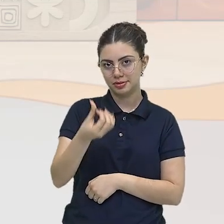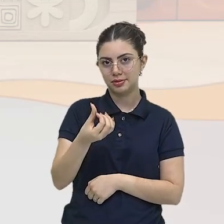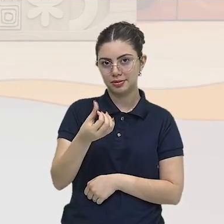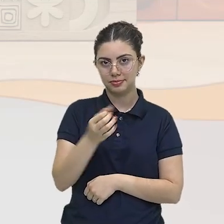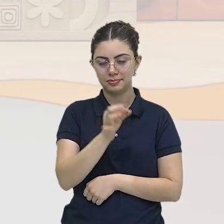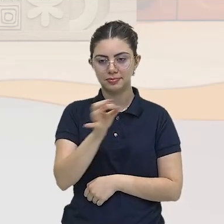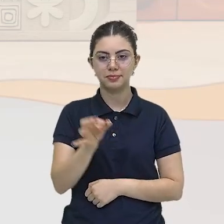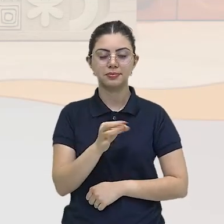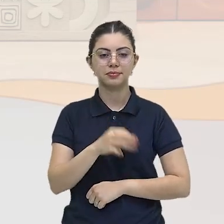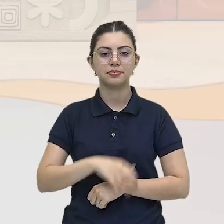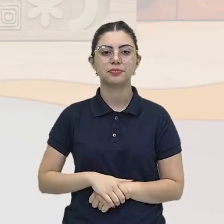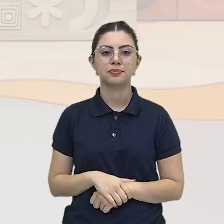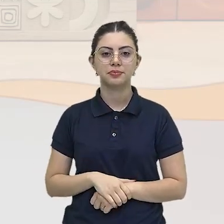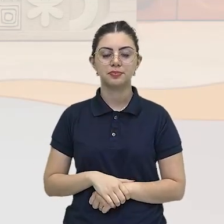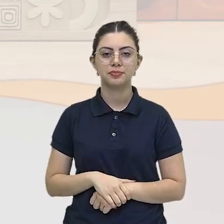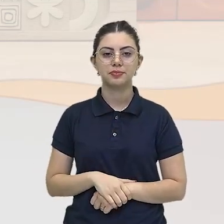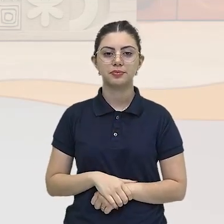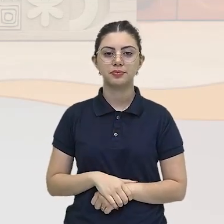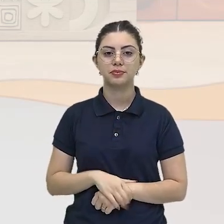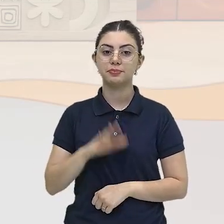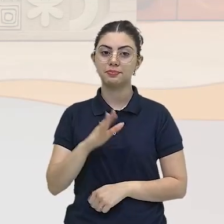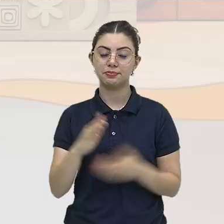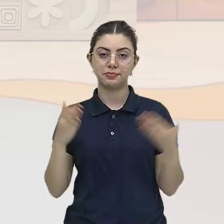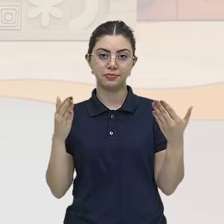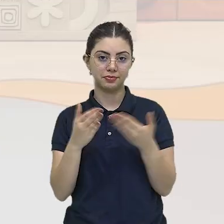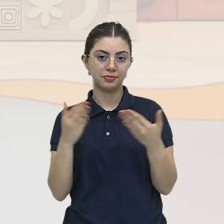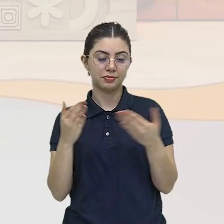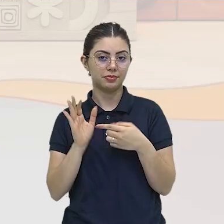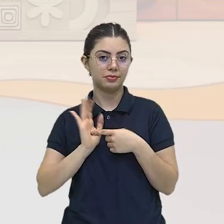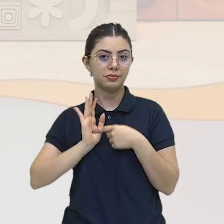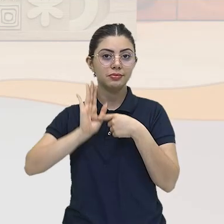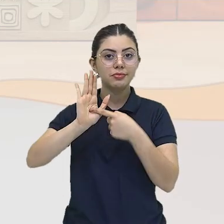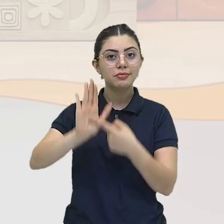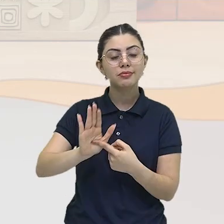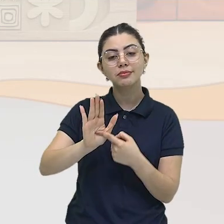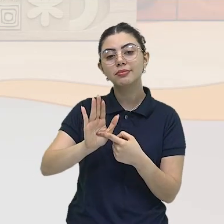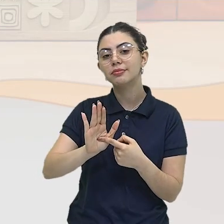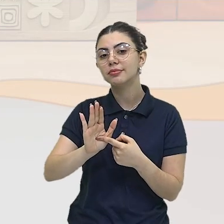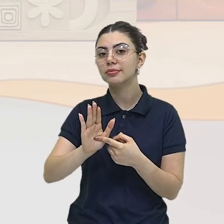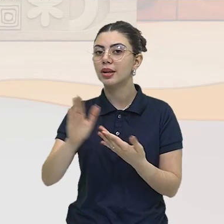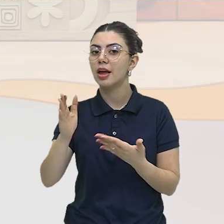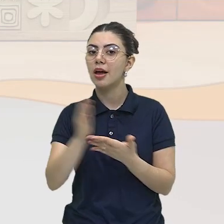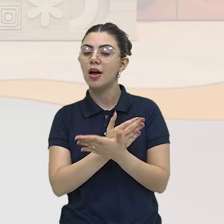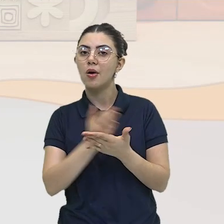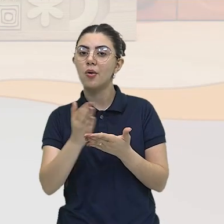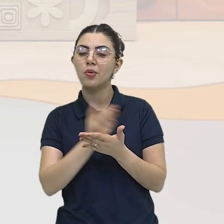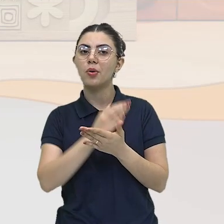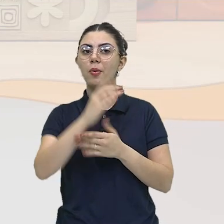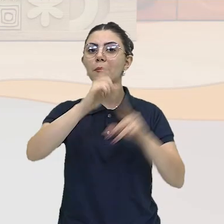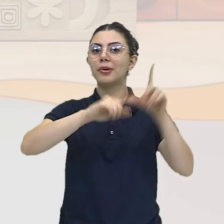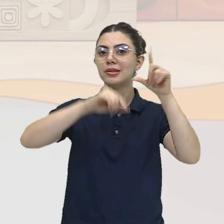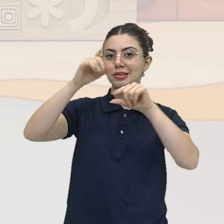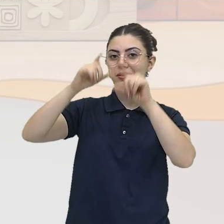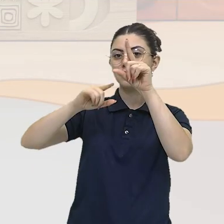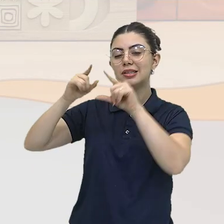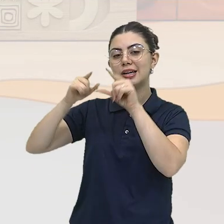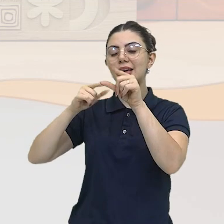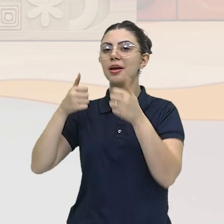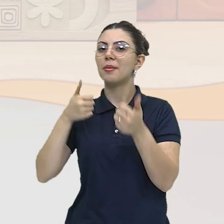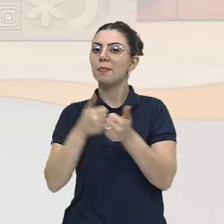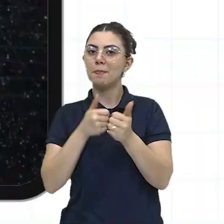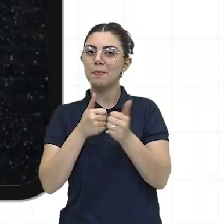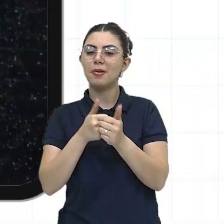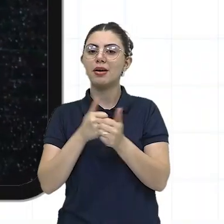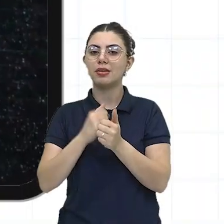336. Agora, utilizando este recurso, eu vou mostrar para vocês algumas estrelas que estão mais próximas